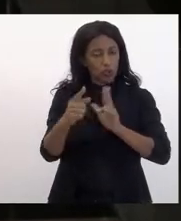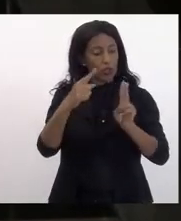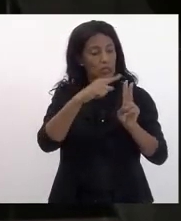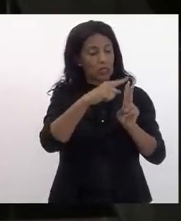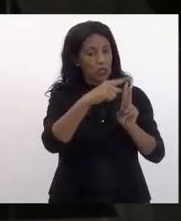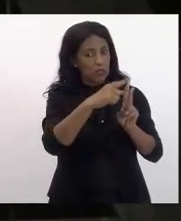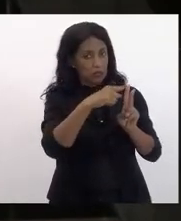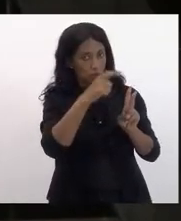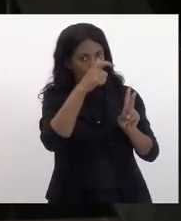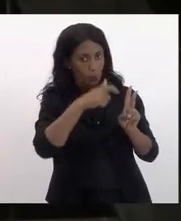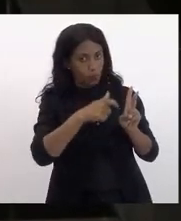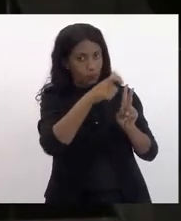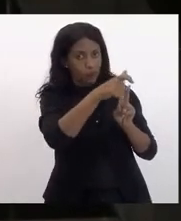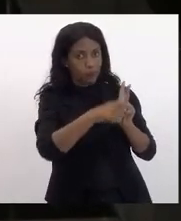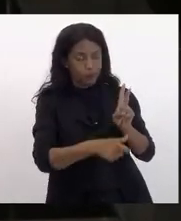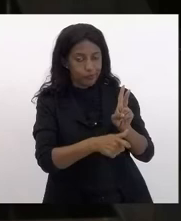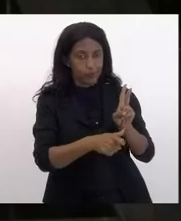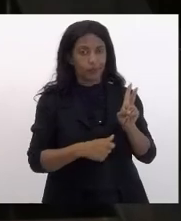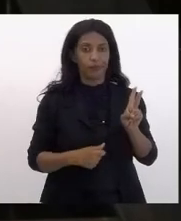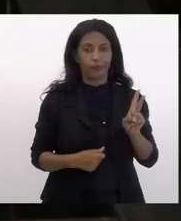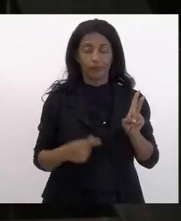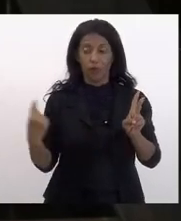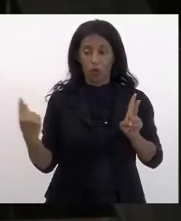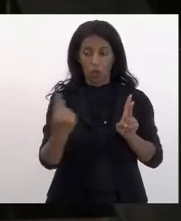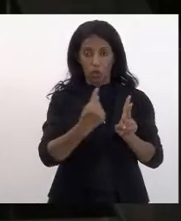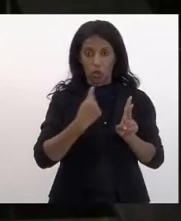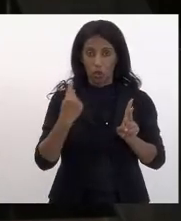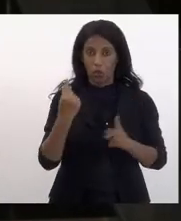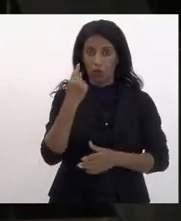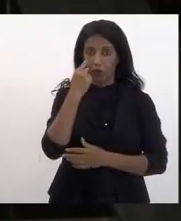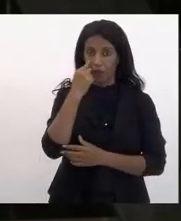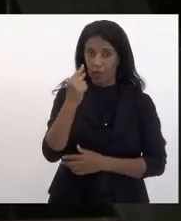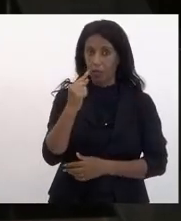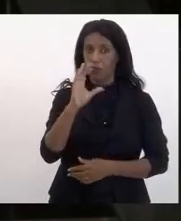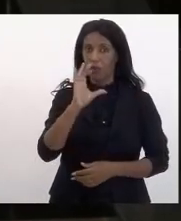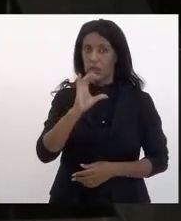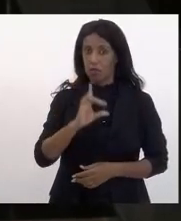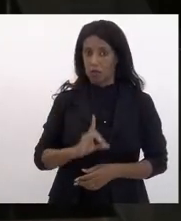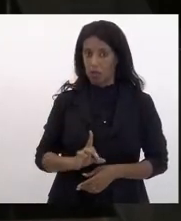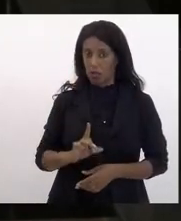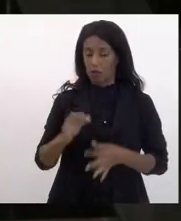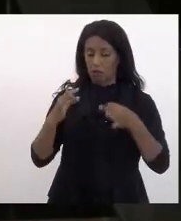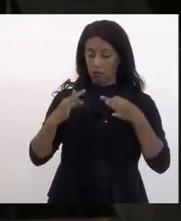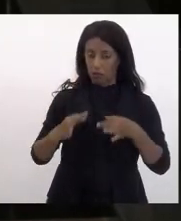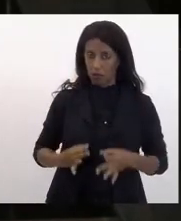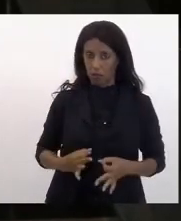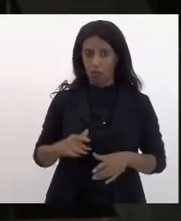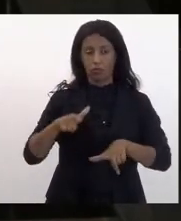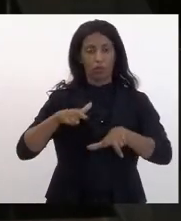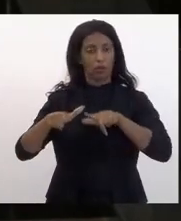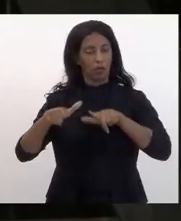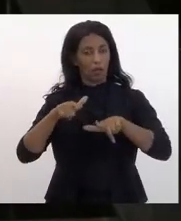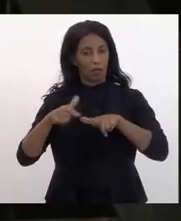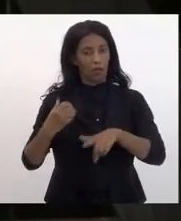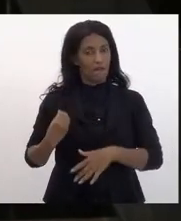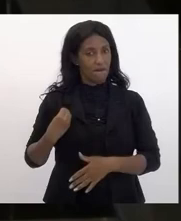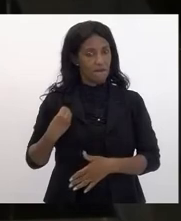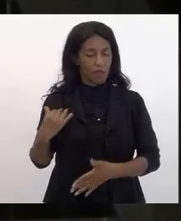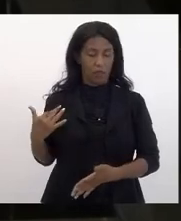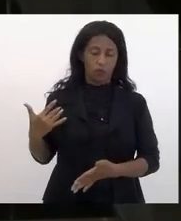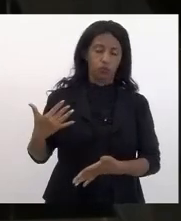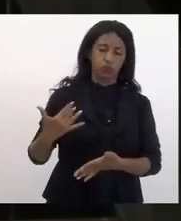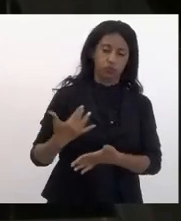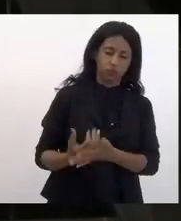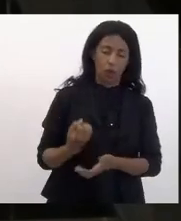dois indivíduos, nós veremos cidadãos honestos que trabalharam a vida inteira,